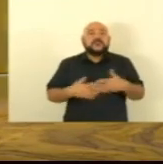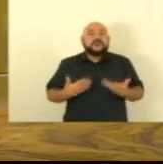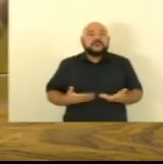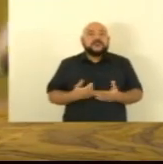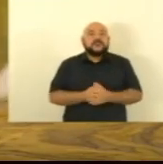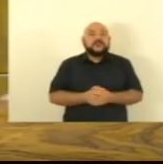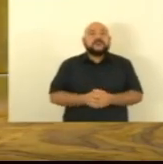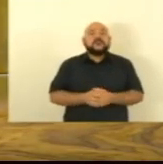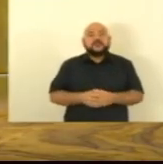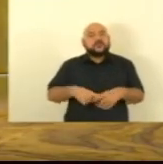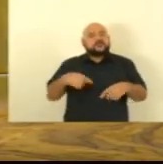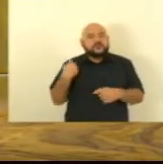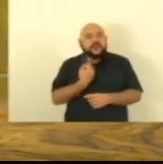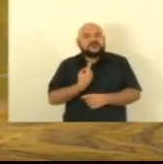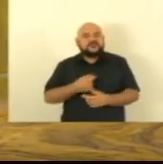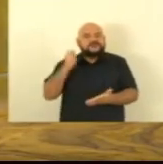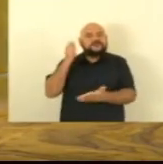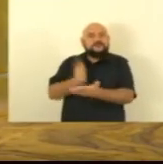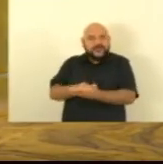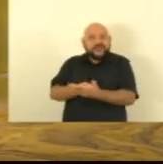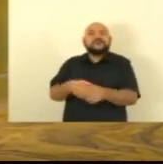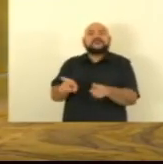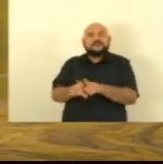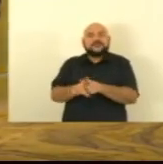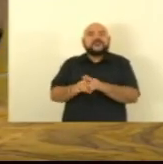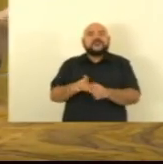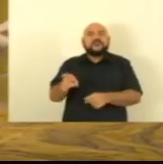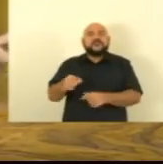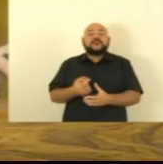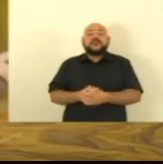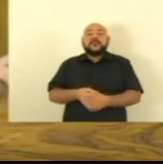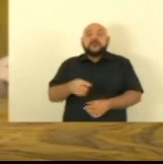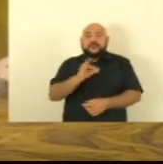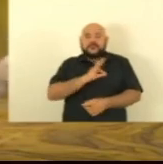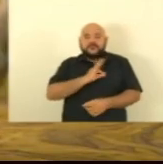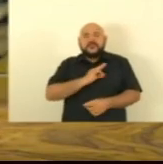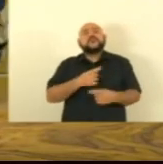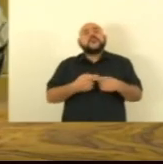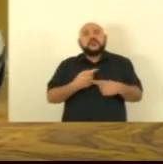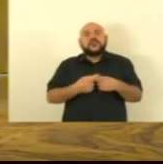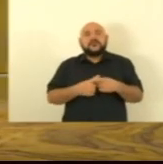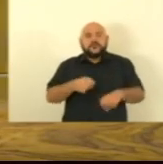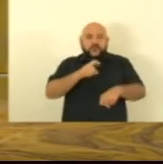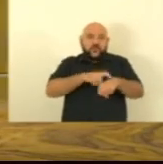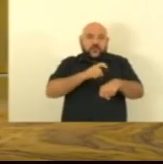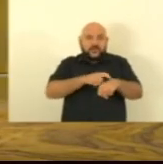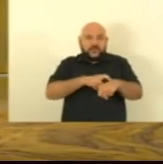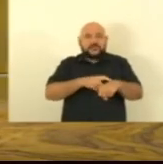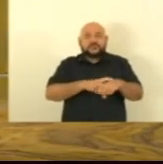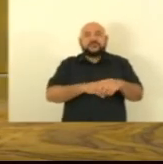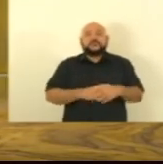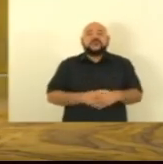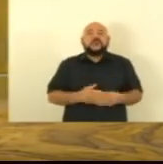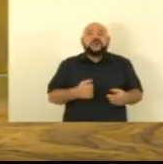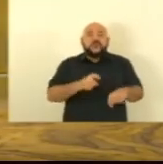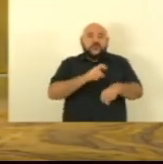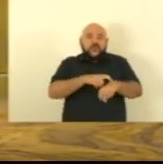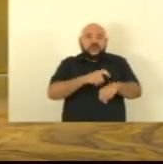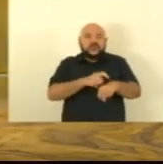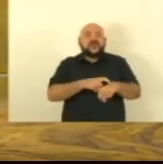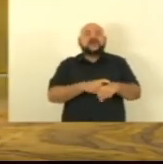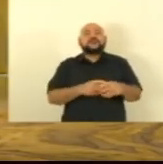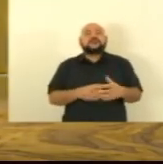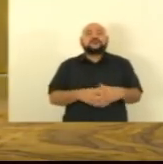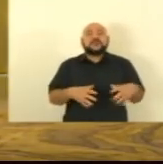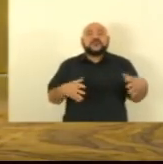a esses policiais que já existe, para no horário deles de folga poder estar prestando esse serviço à sociedade.